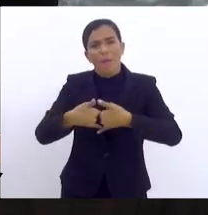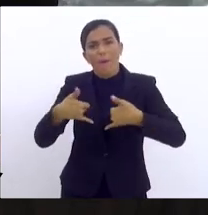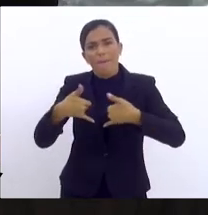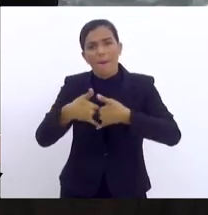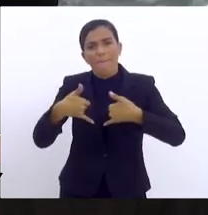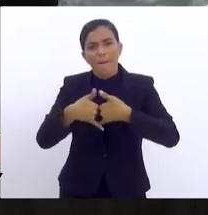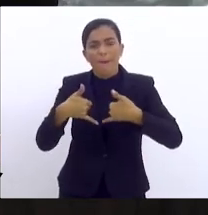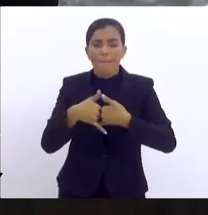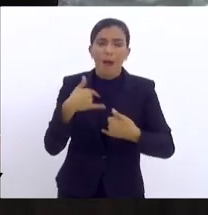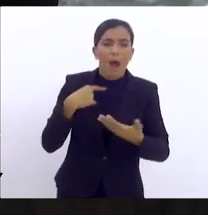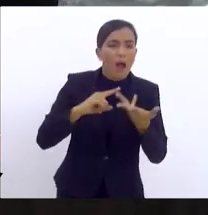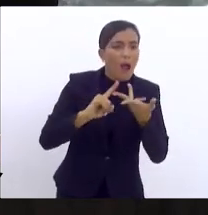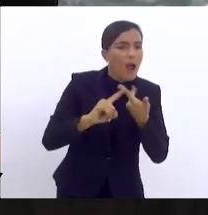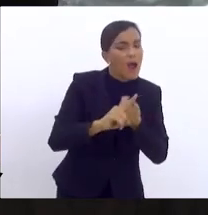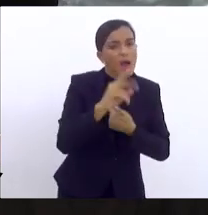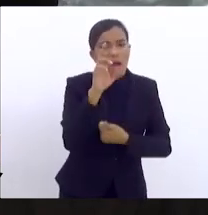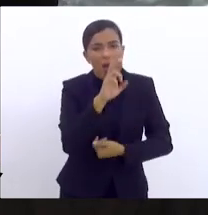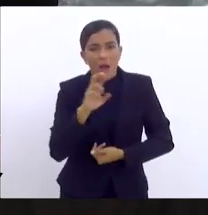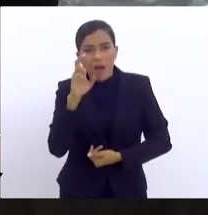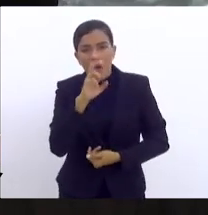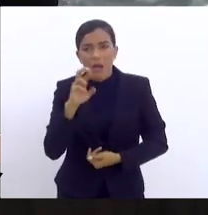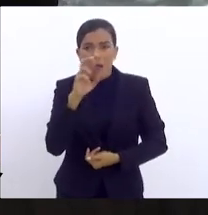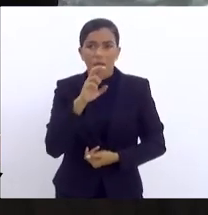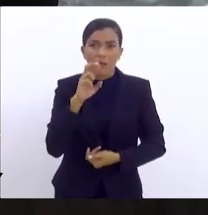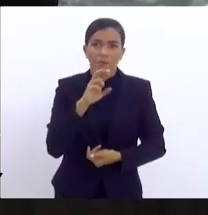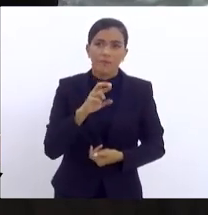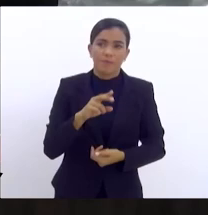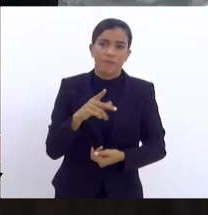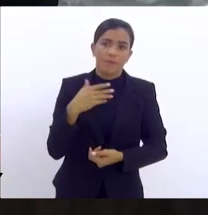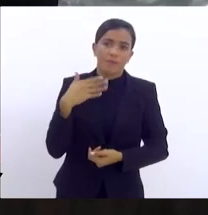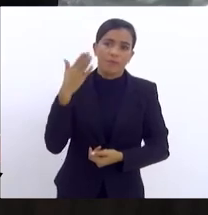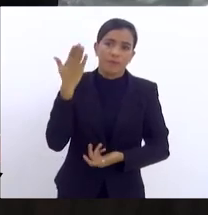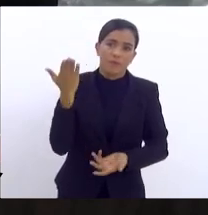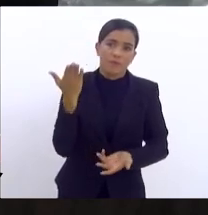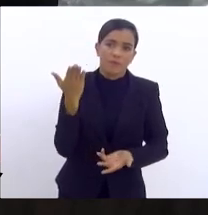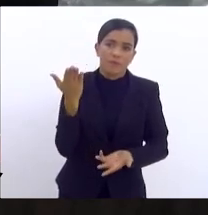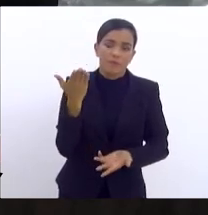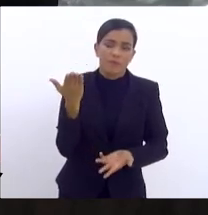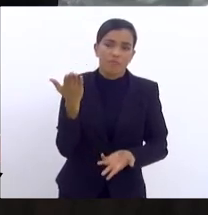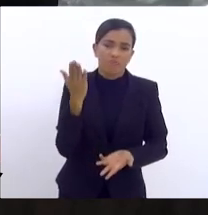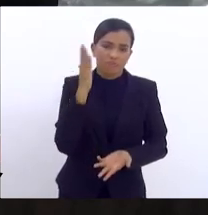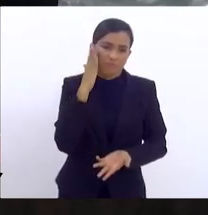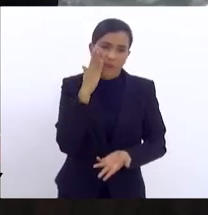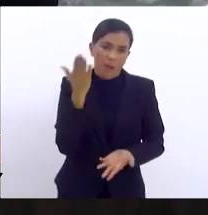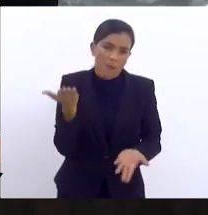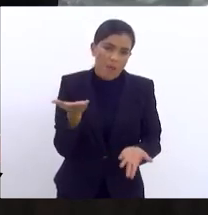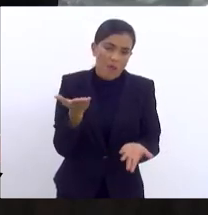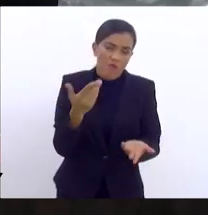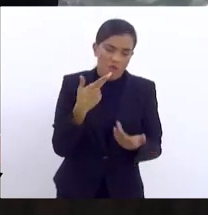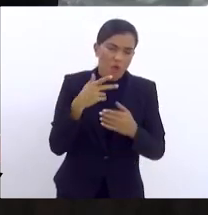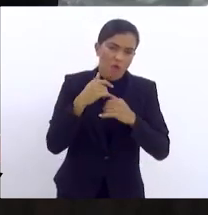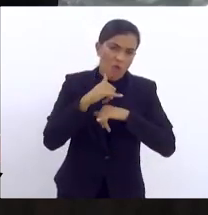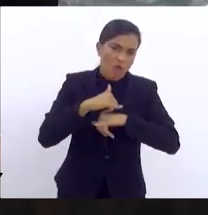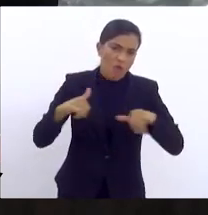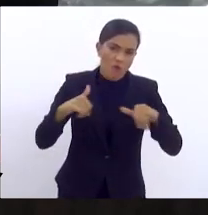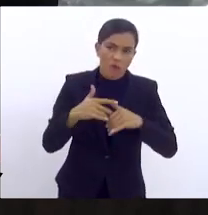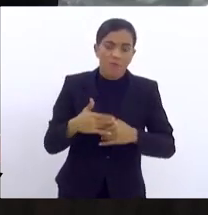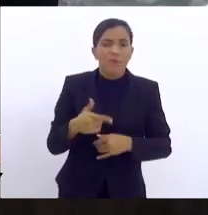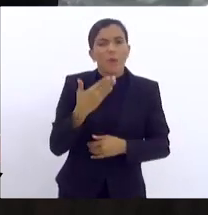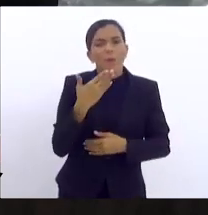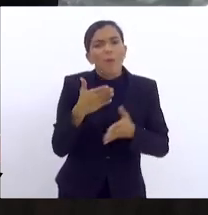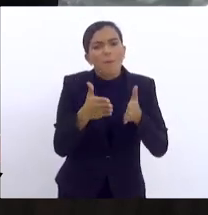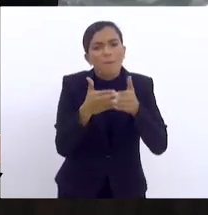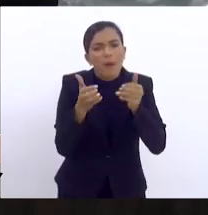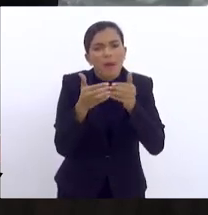sei o quê levanta isso aqui levanta isso aqui eu vou falar sabe o que eu vou falar aqui na audiência pública aqui na nessa reunião então hoje eu peço